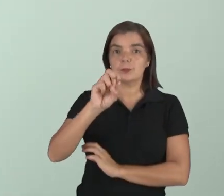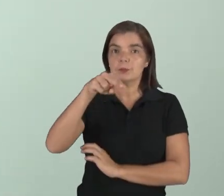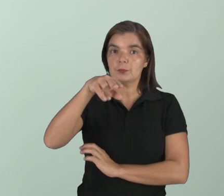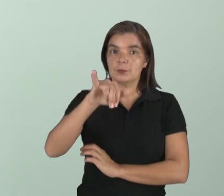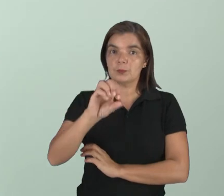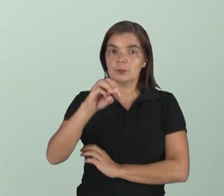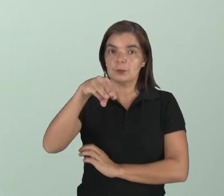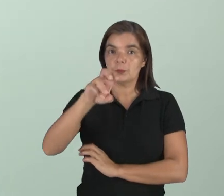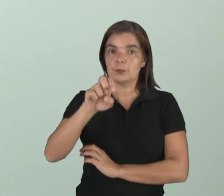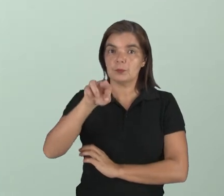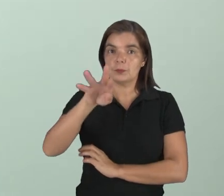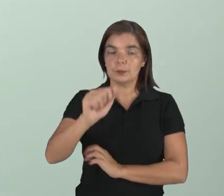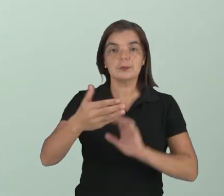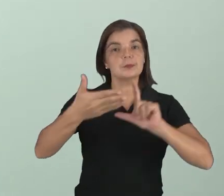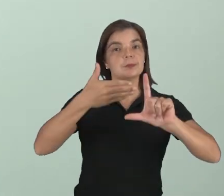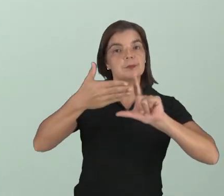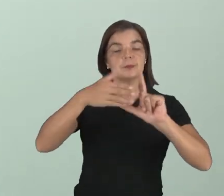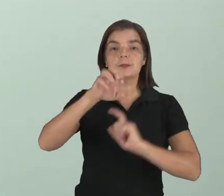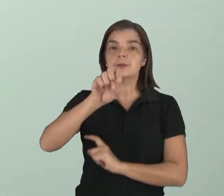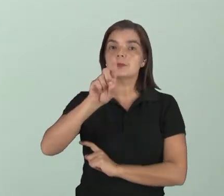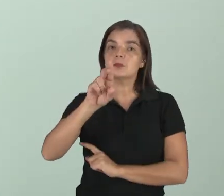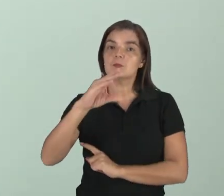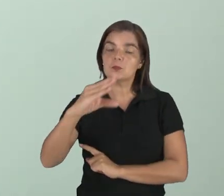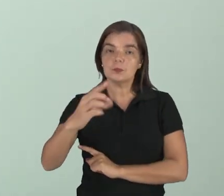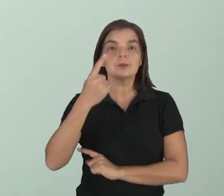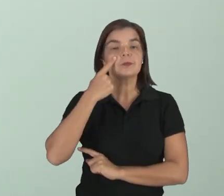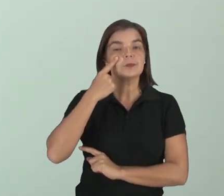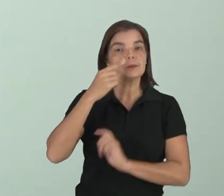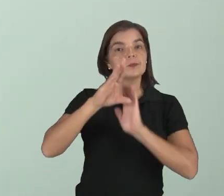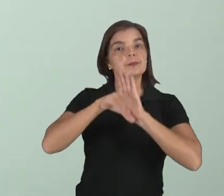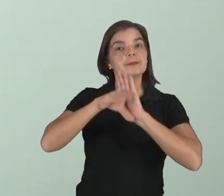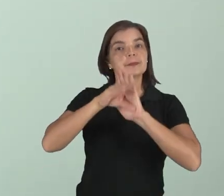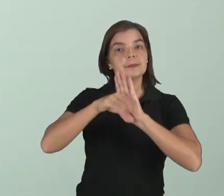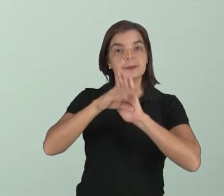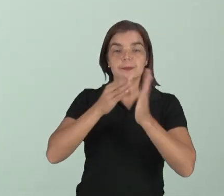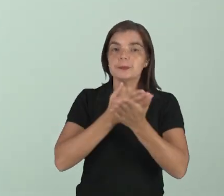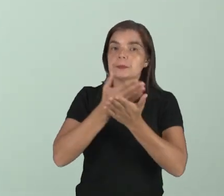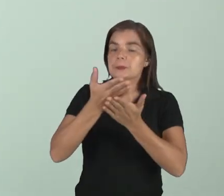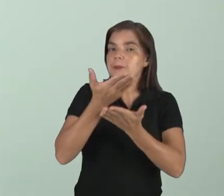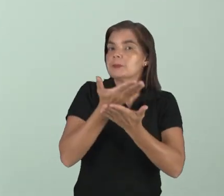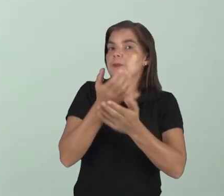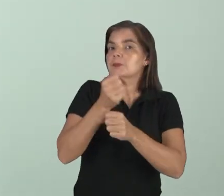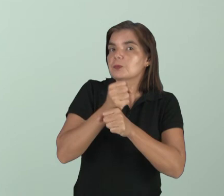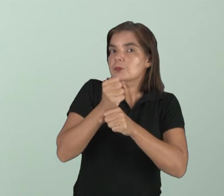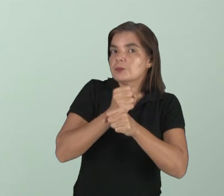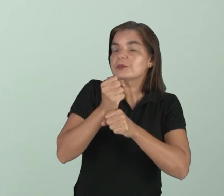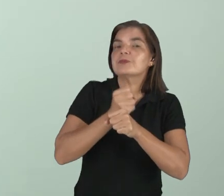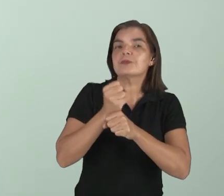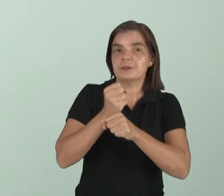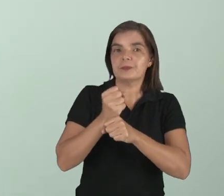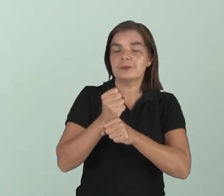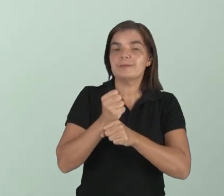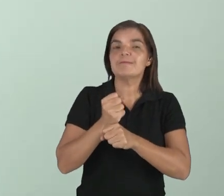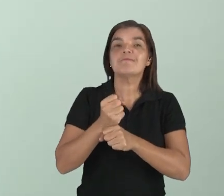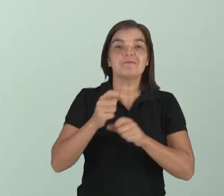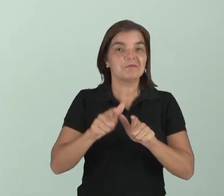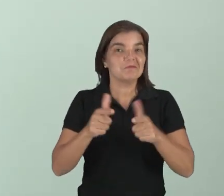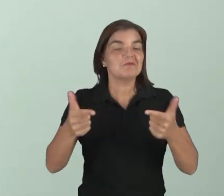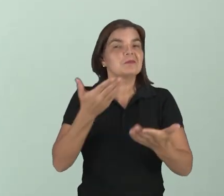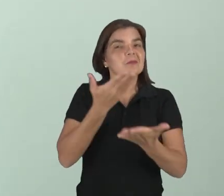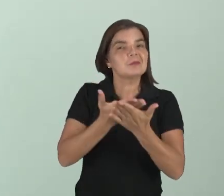estequiometria. Não deixe de acessar a plataforma Eduque para estar revendo esse conteúdo e iniciar o ano, né, com o pé